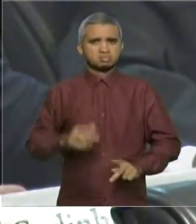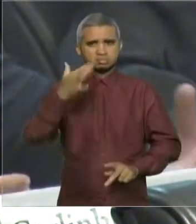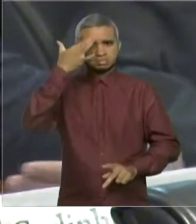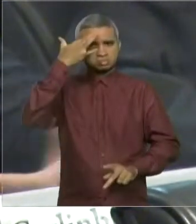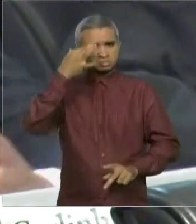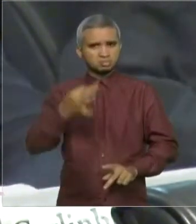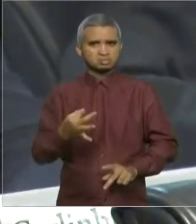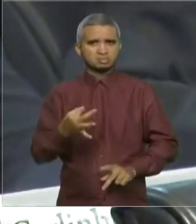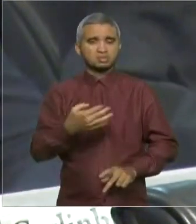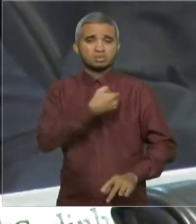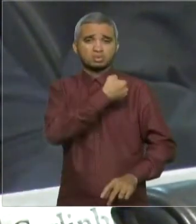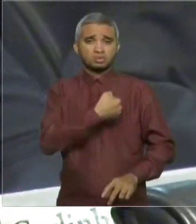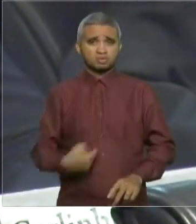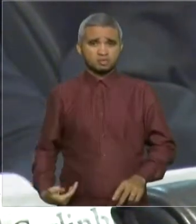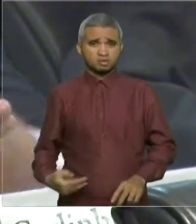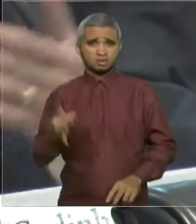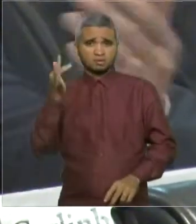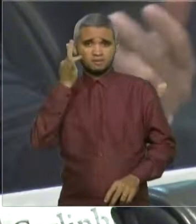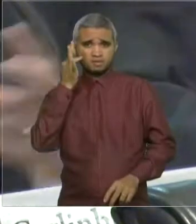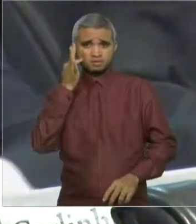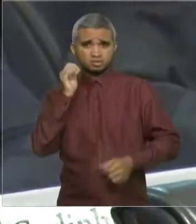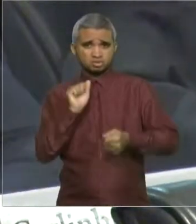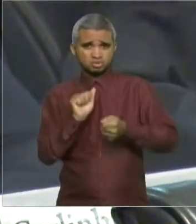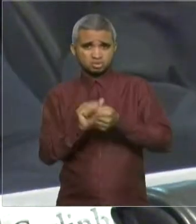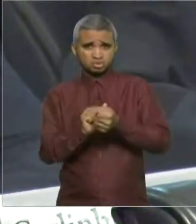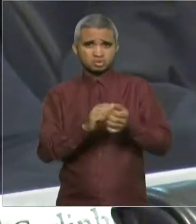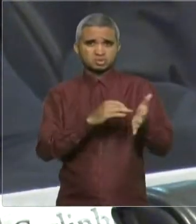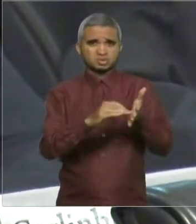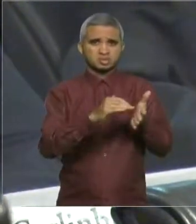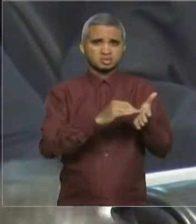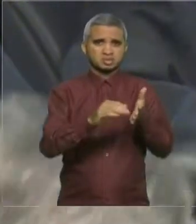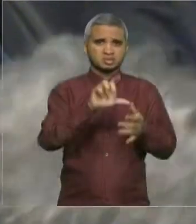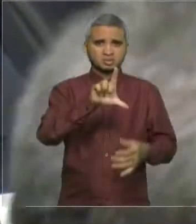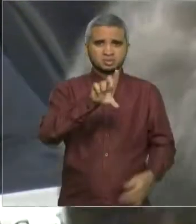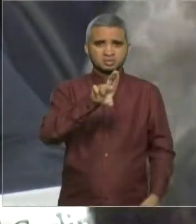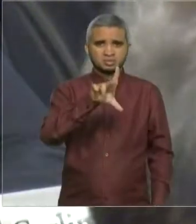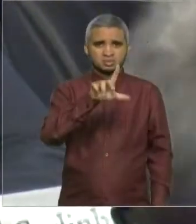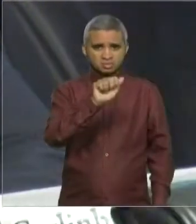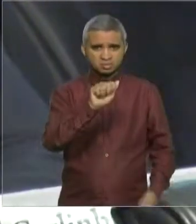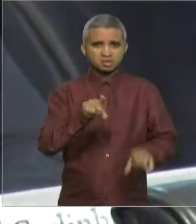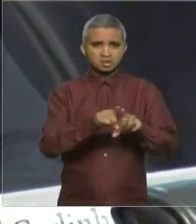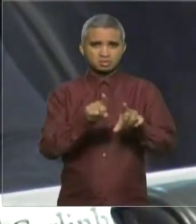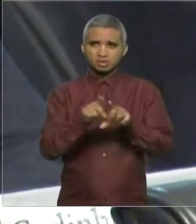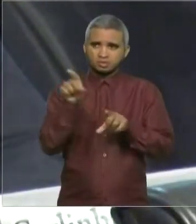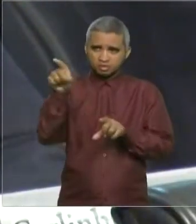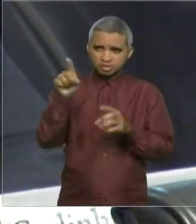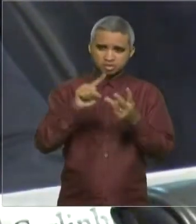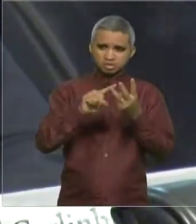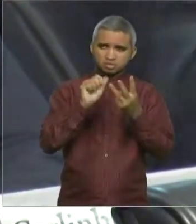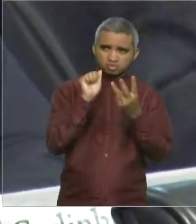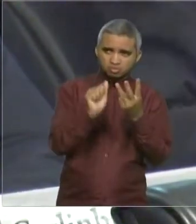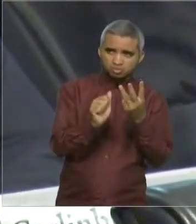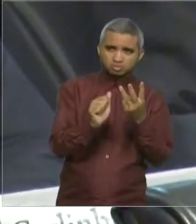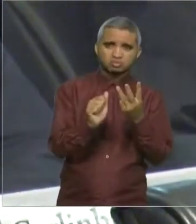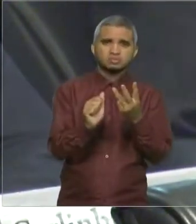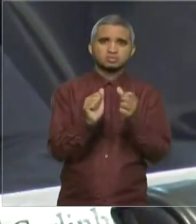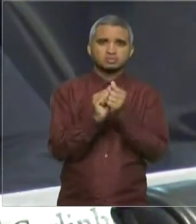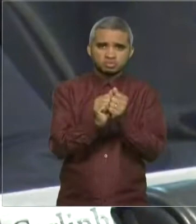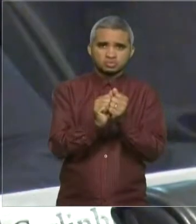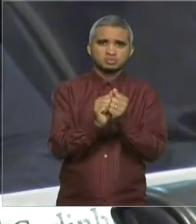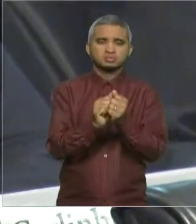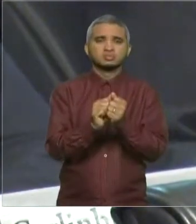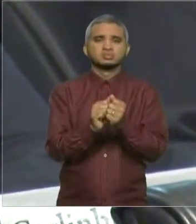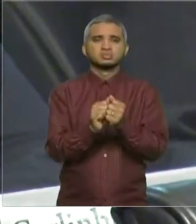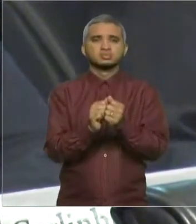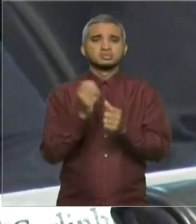faz, junto com o Carlos Lula e Vossa Excelência, que estiveram presentes na inauguração, que a política é, sim, um fato de uma maneira